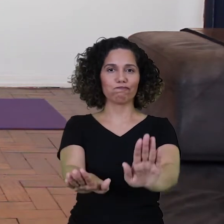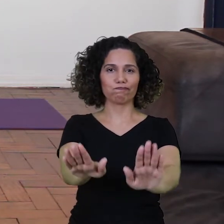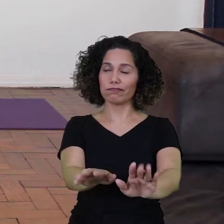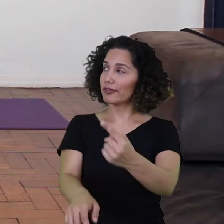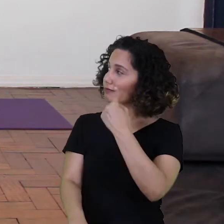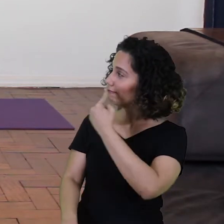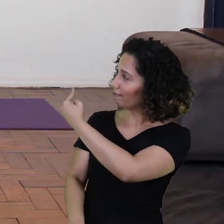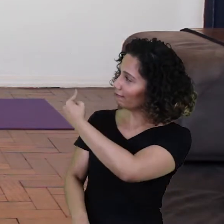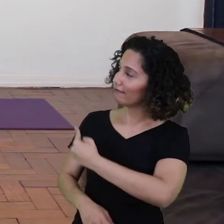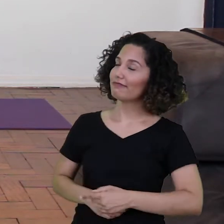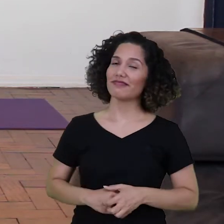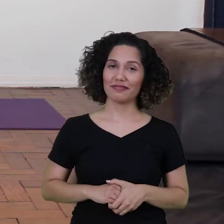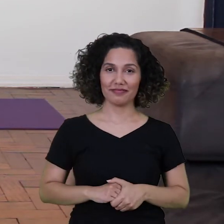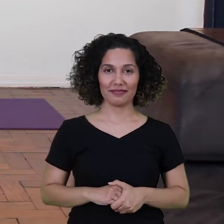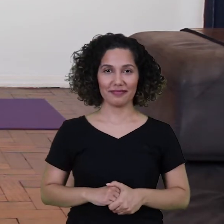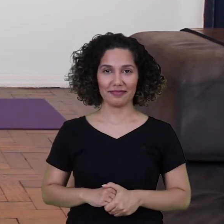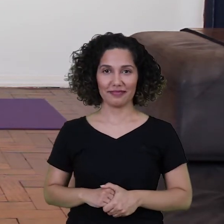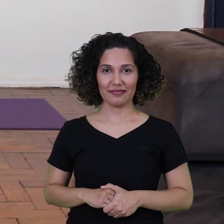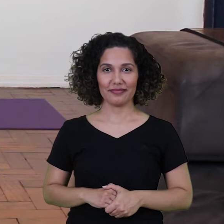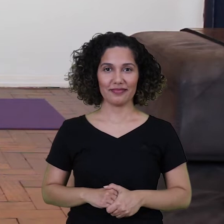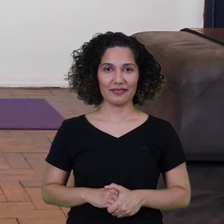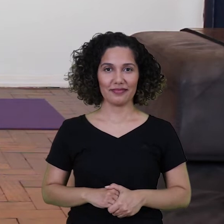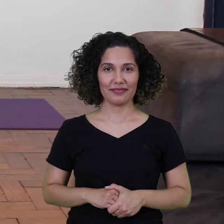ó, dá umas batidinhas.